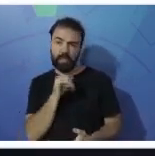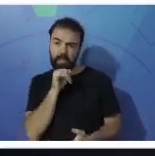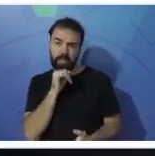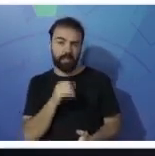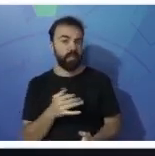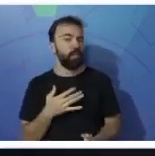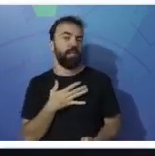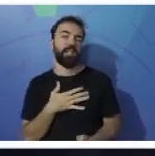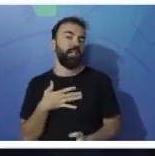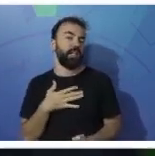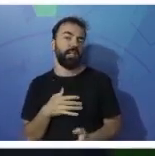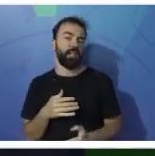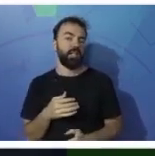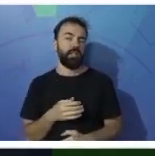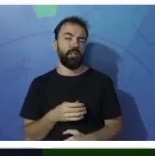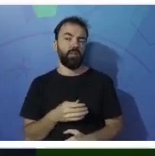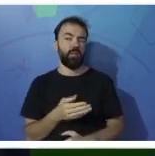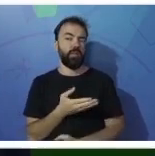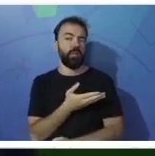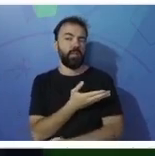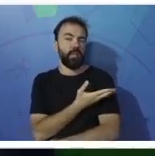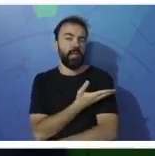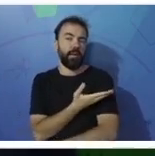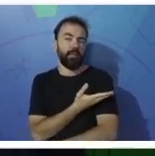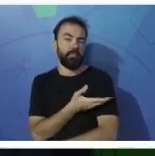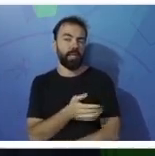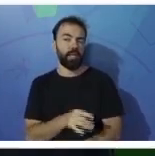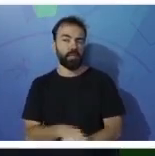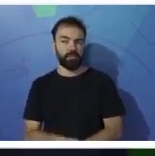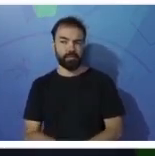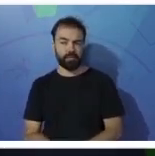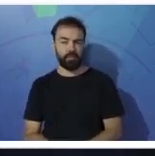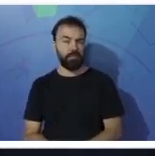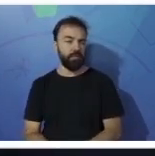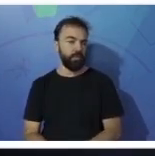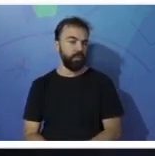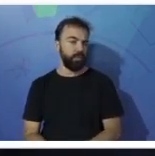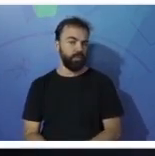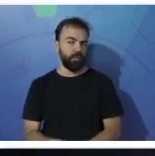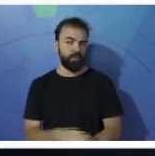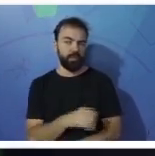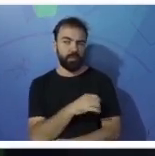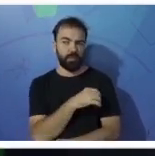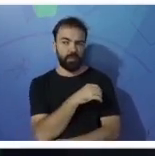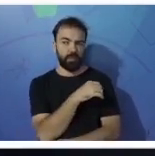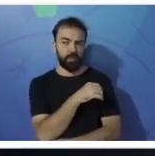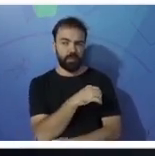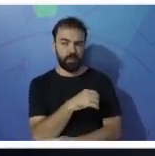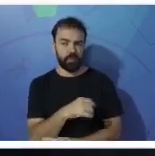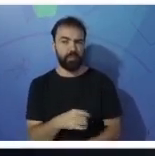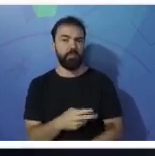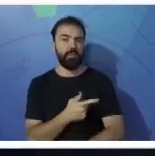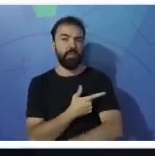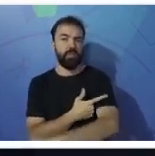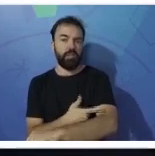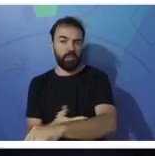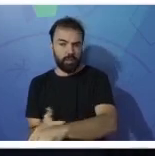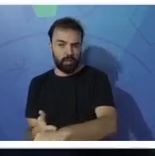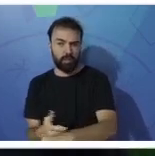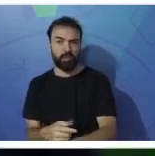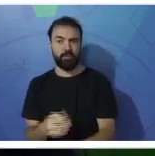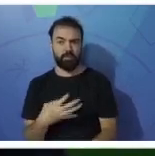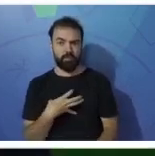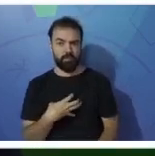ou querida avó, né? Nós começamos saudando a pessoa. É uma forma educada de se iniciar o texto,